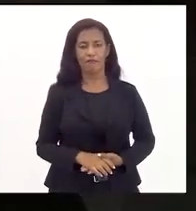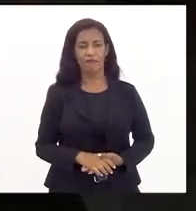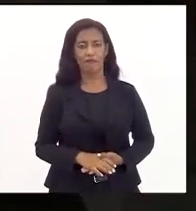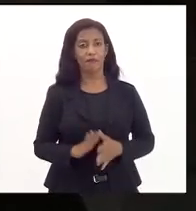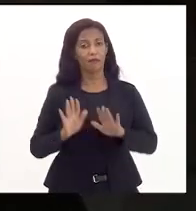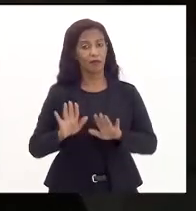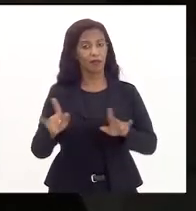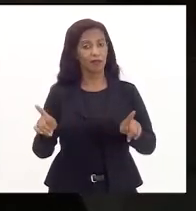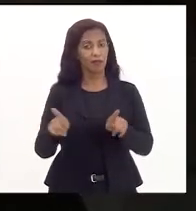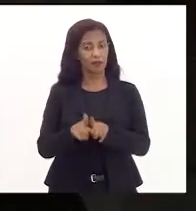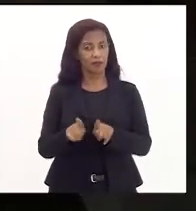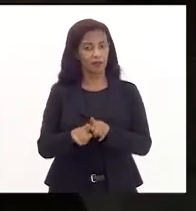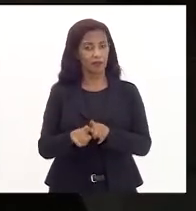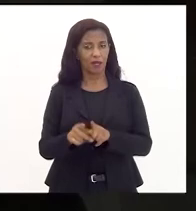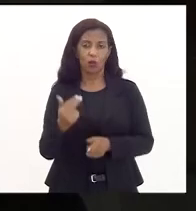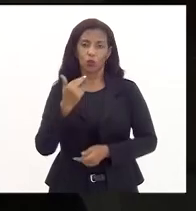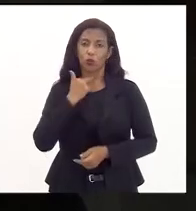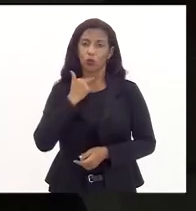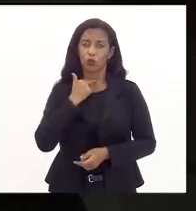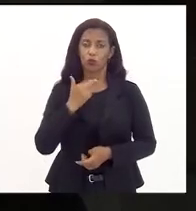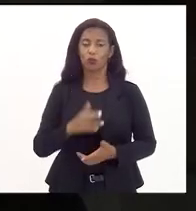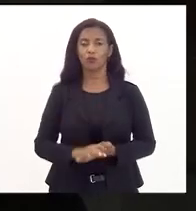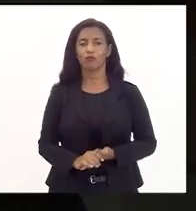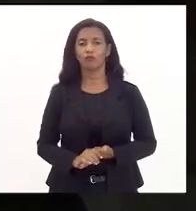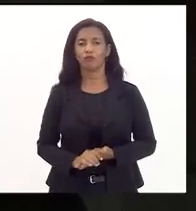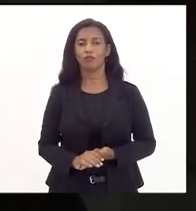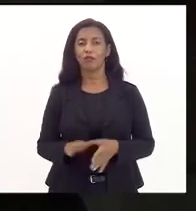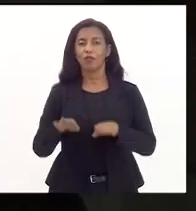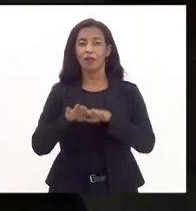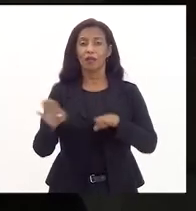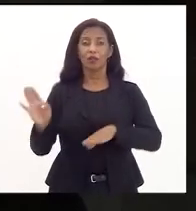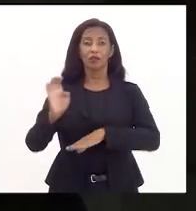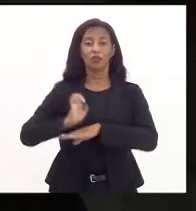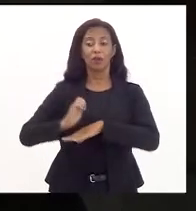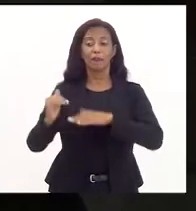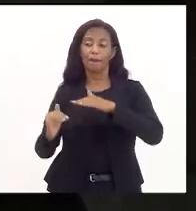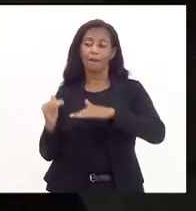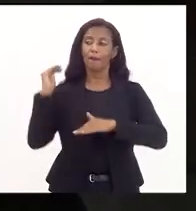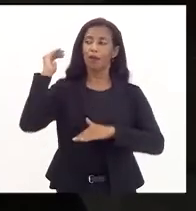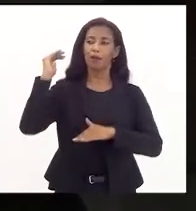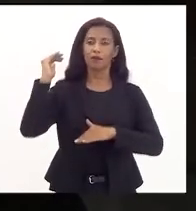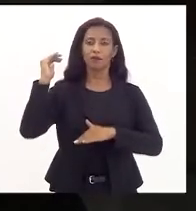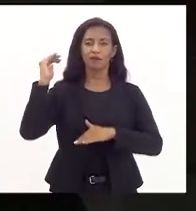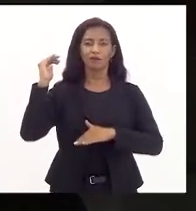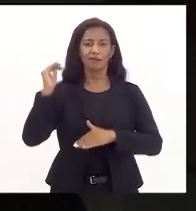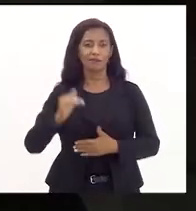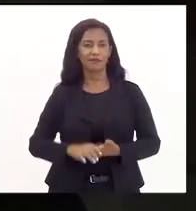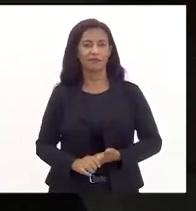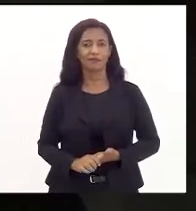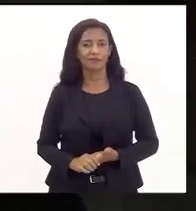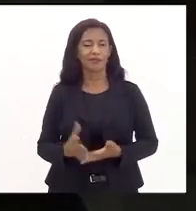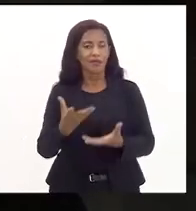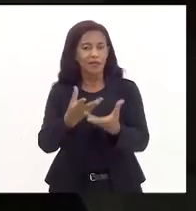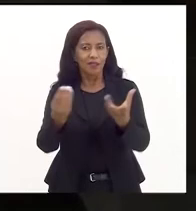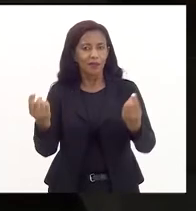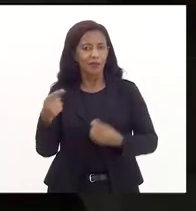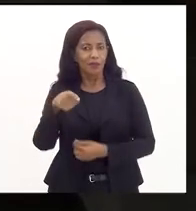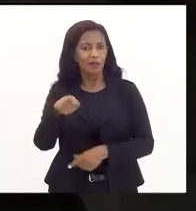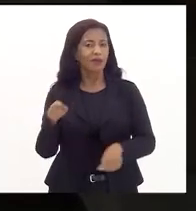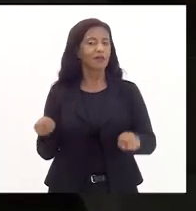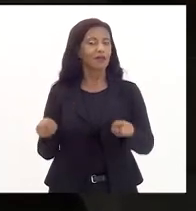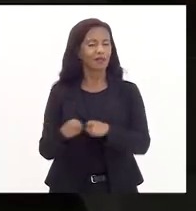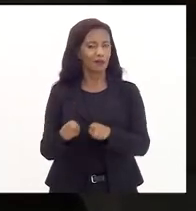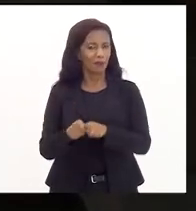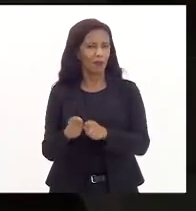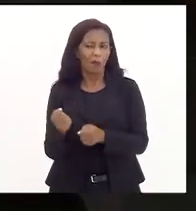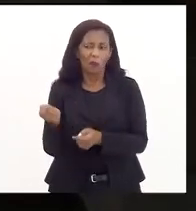Mas também não serve a linha do Estado máximo, que muitos aqui também,